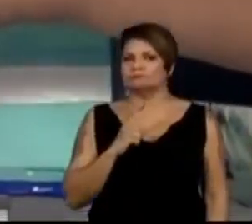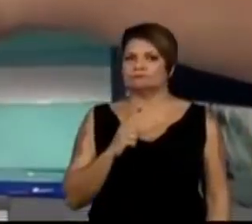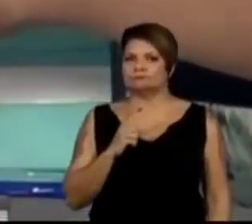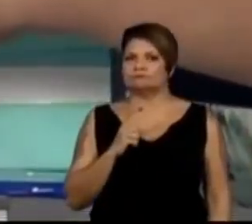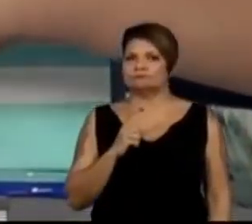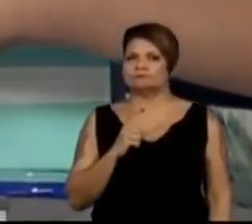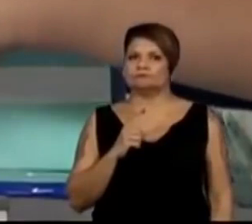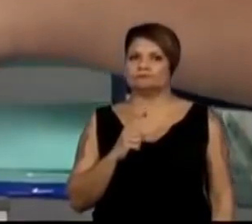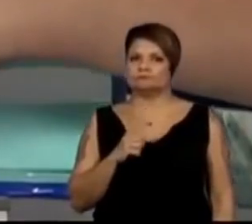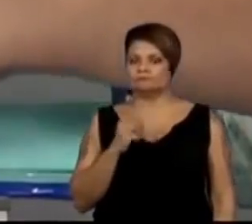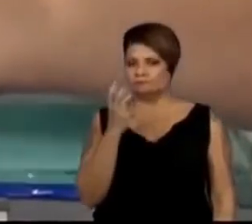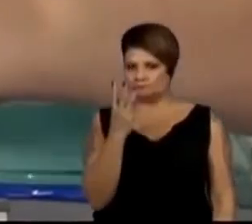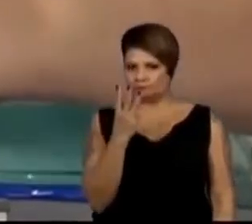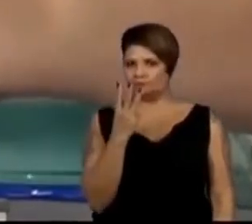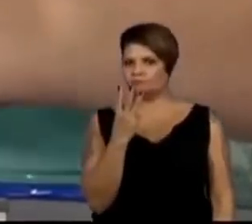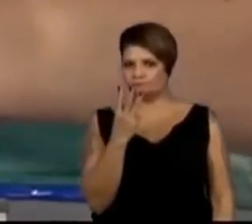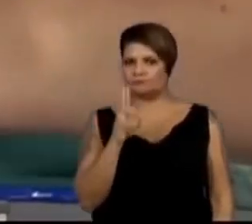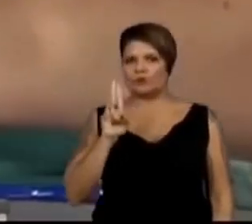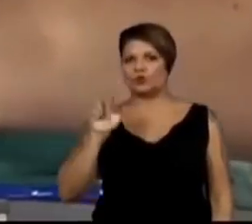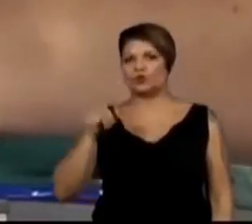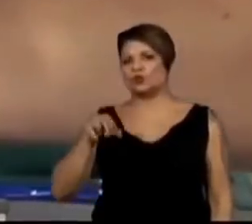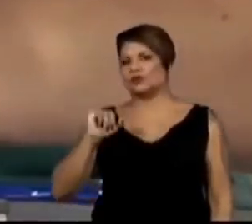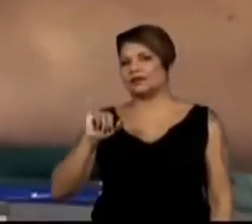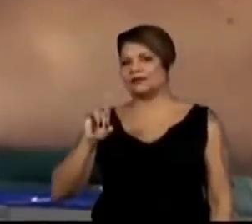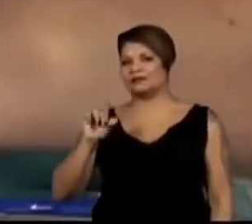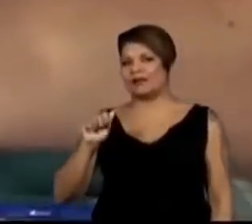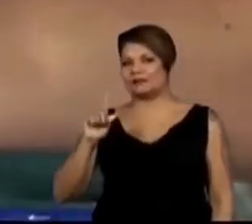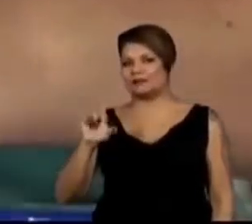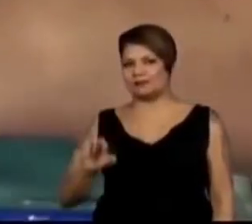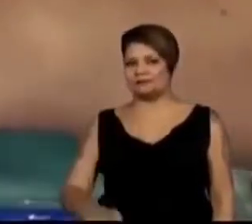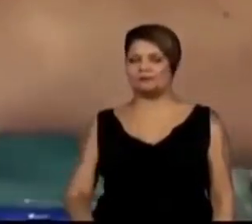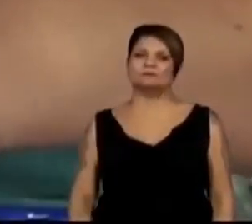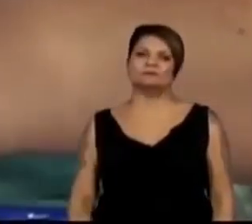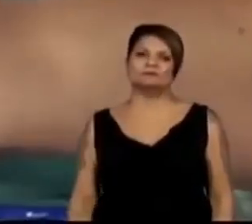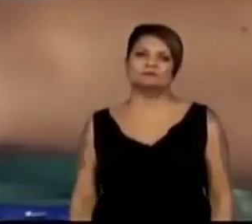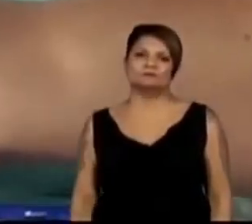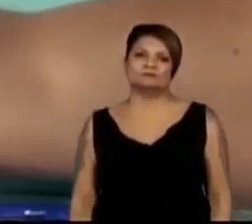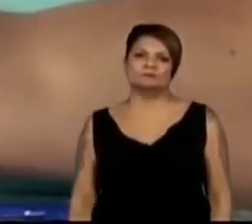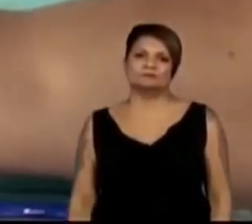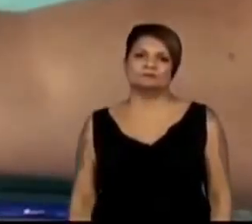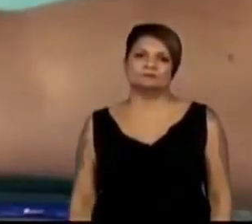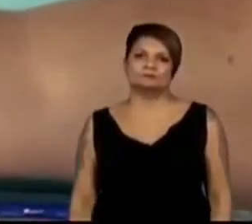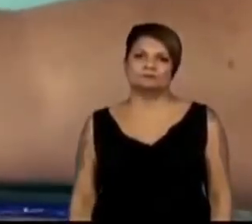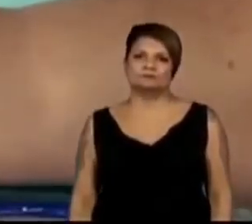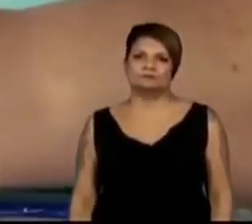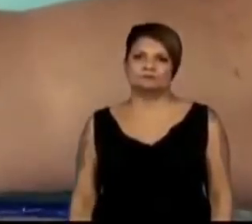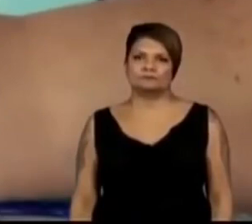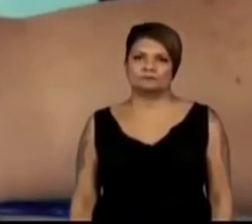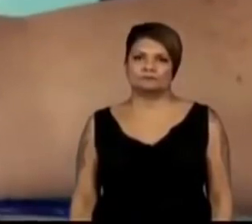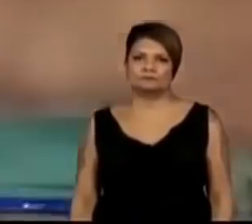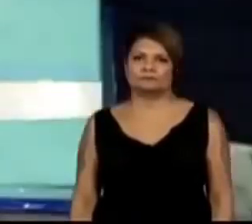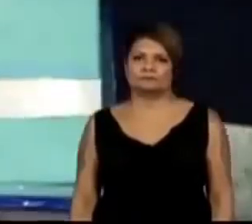tenho as três unidades. Vou até colocar em pezinho aqui, para vocês verem. Opa!